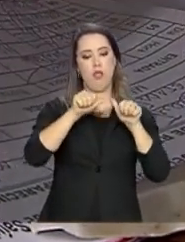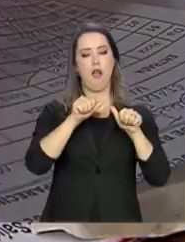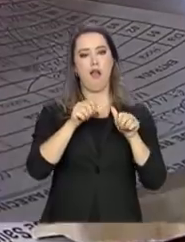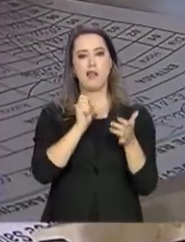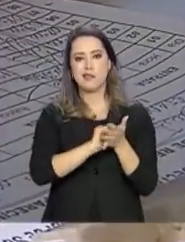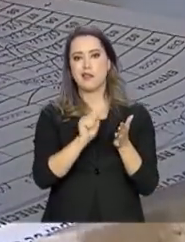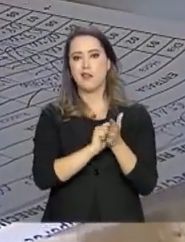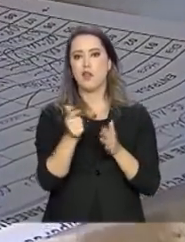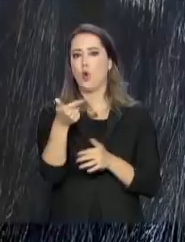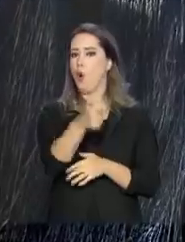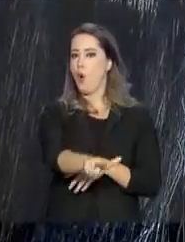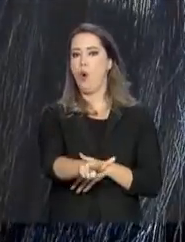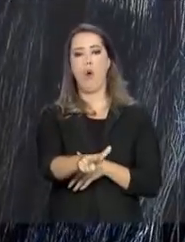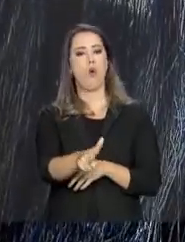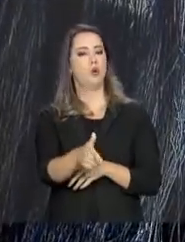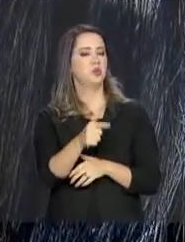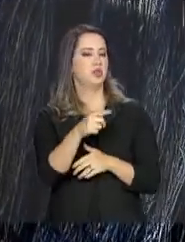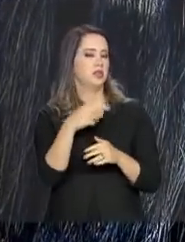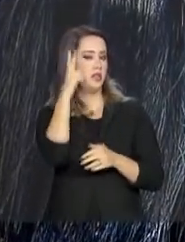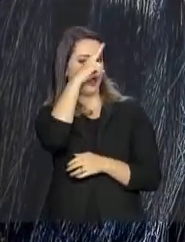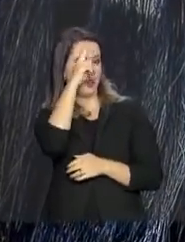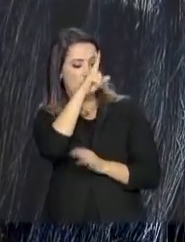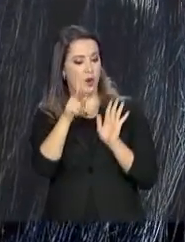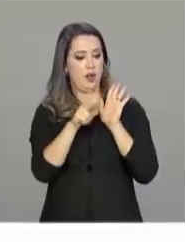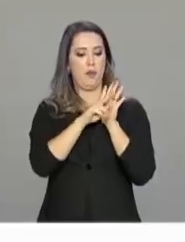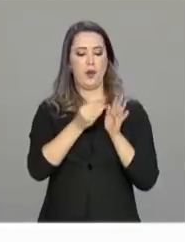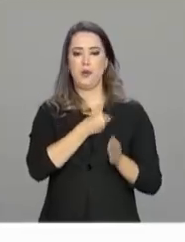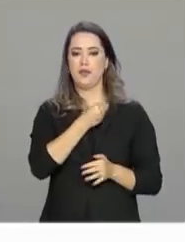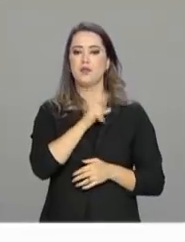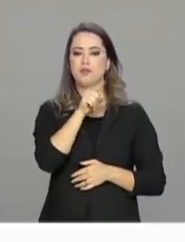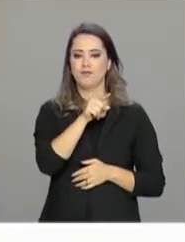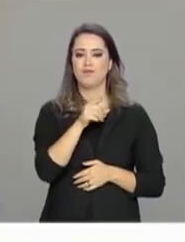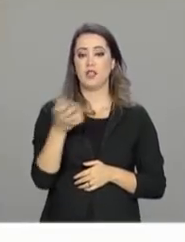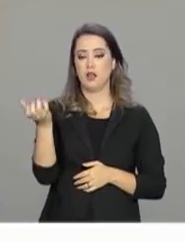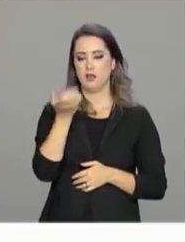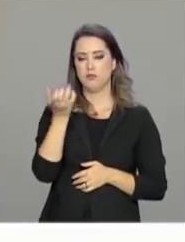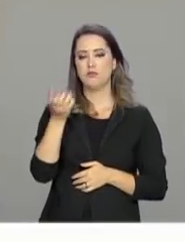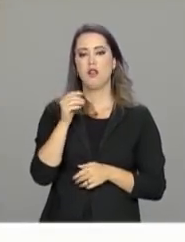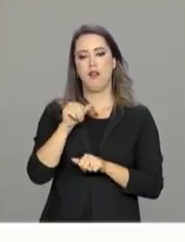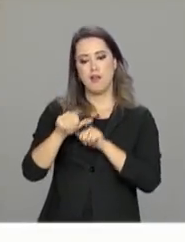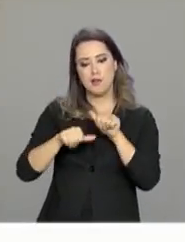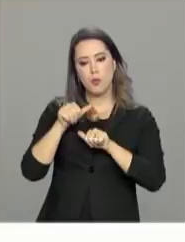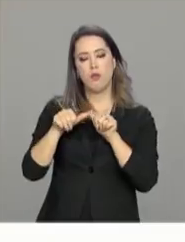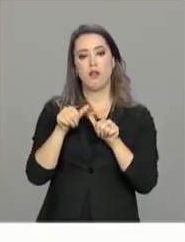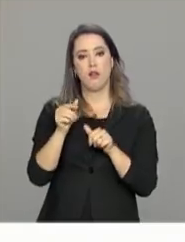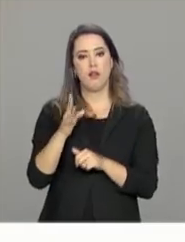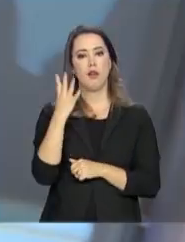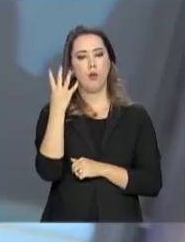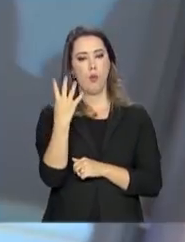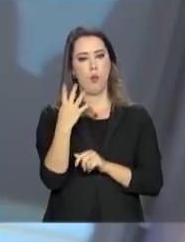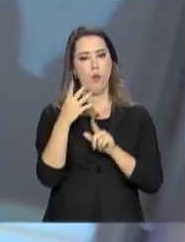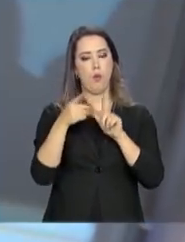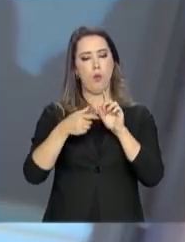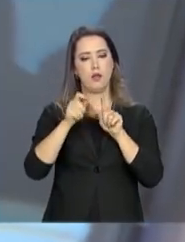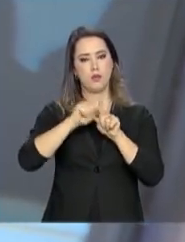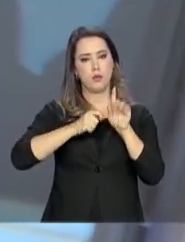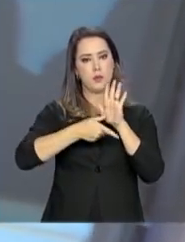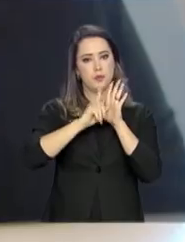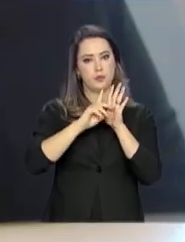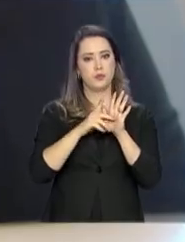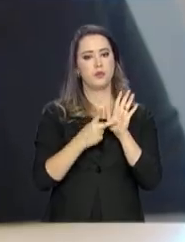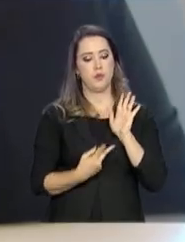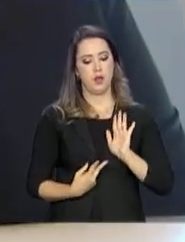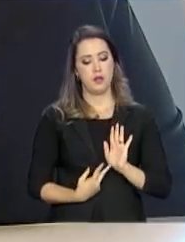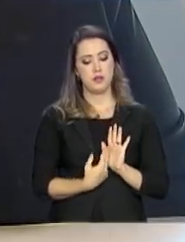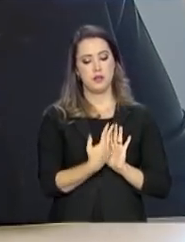reescrever sua história a janaína decidiu recomeçar e há quatro meses fez uma cirurgia bariátrica em um hospital público de